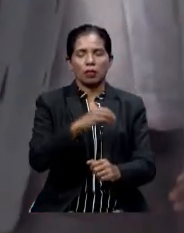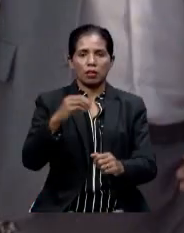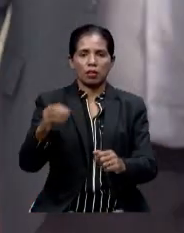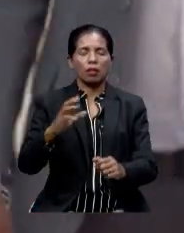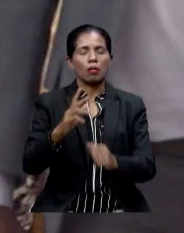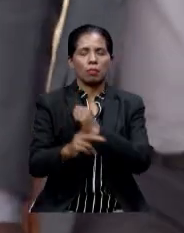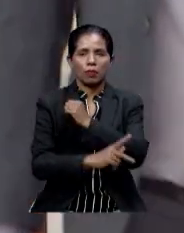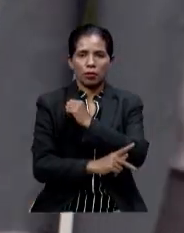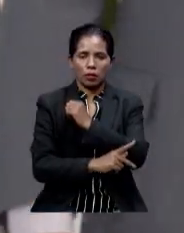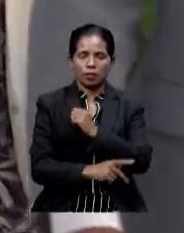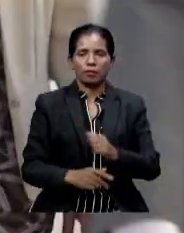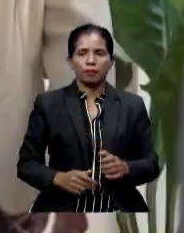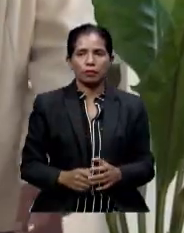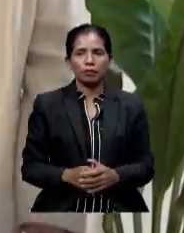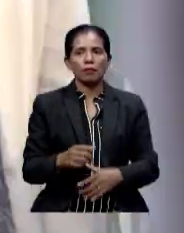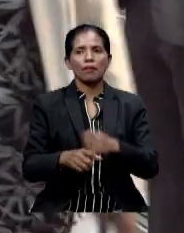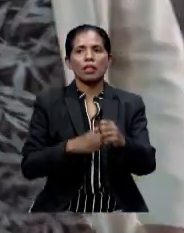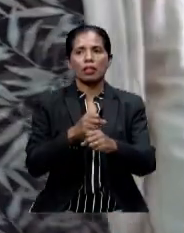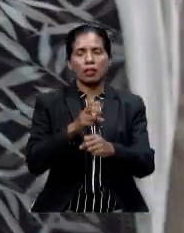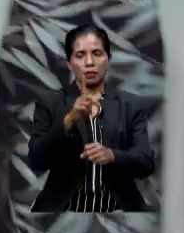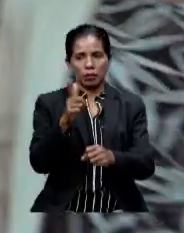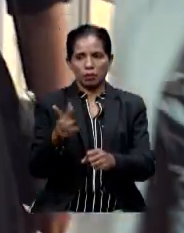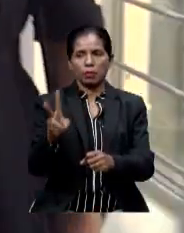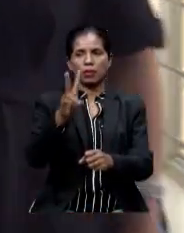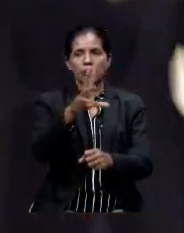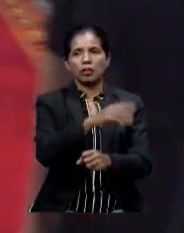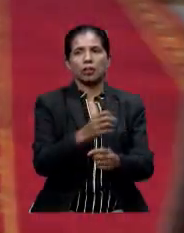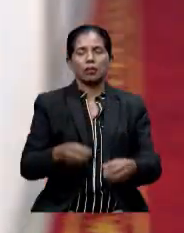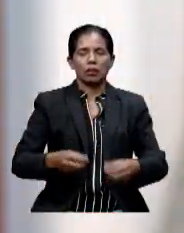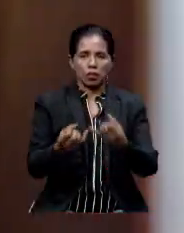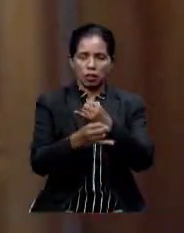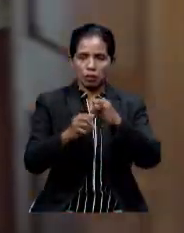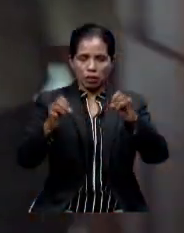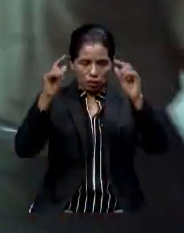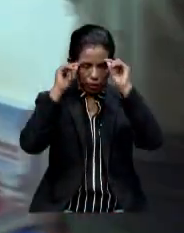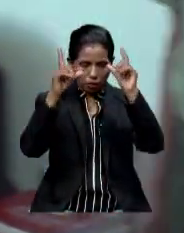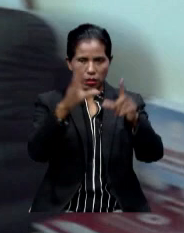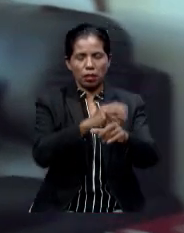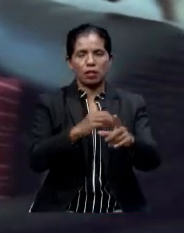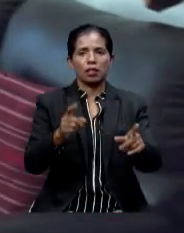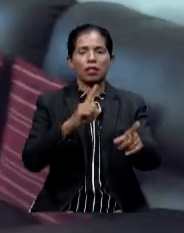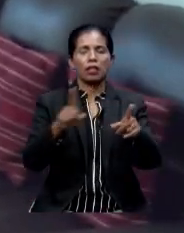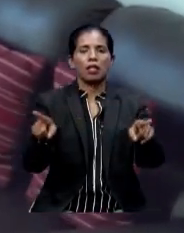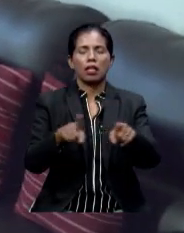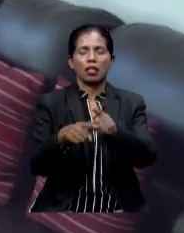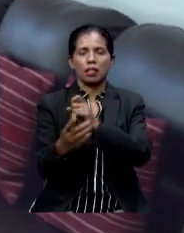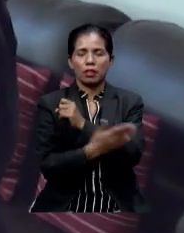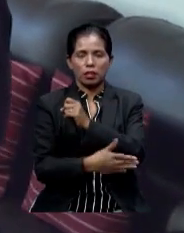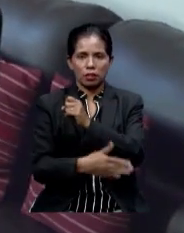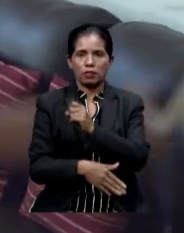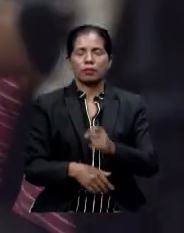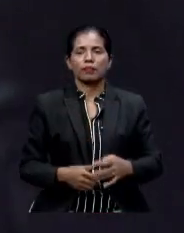e Príncipe. E a Tina Rihun Rua Rua, depois conquista independência Timor-Leste, acolhido Hanesan Nação